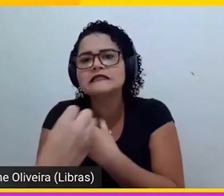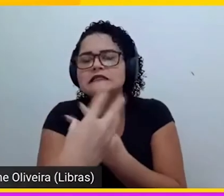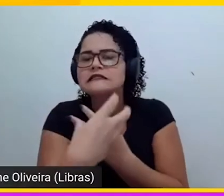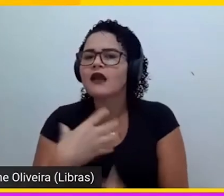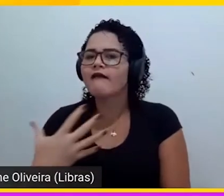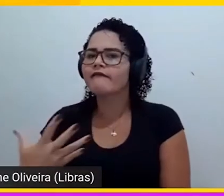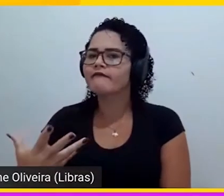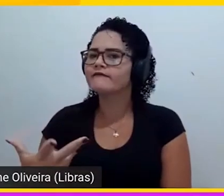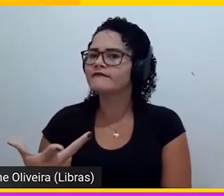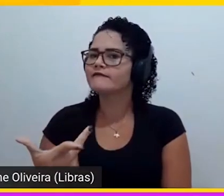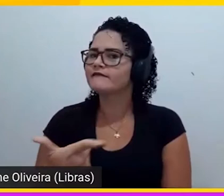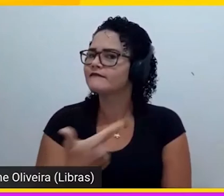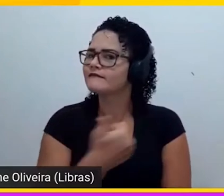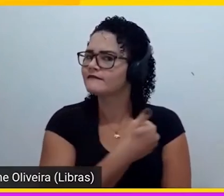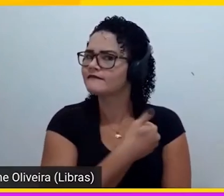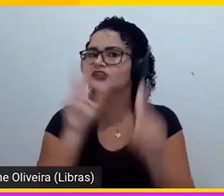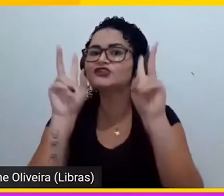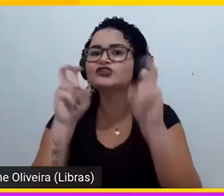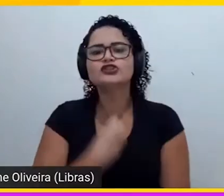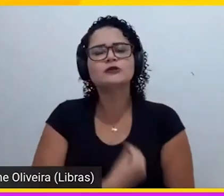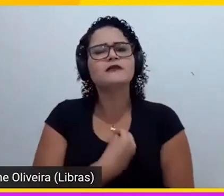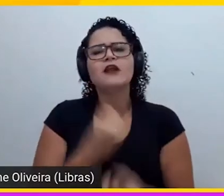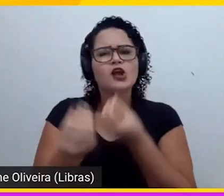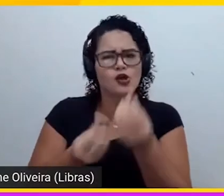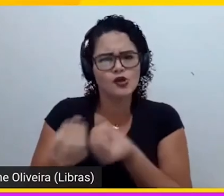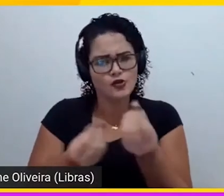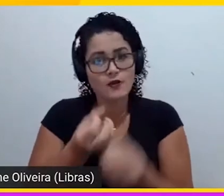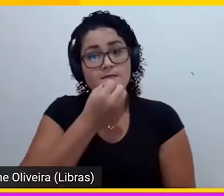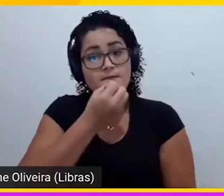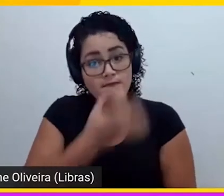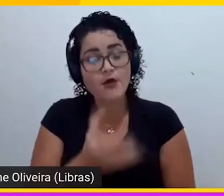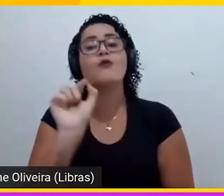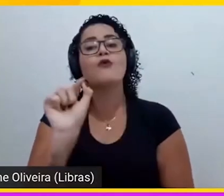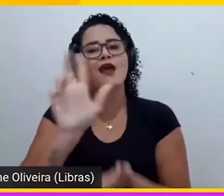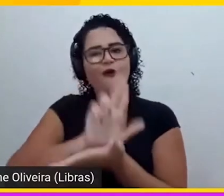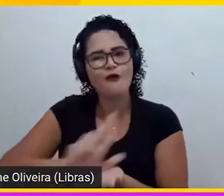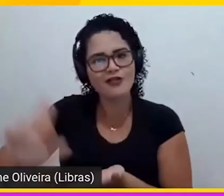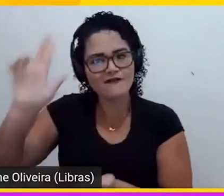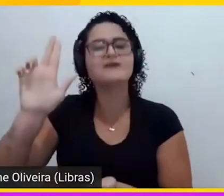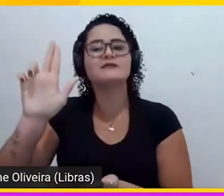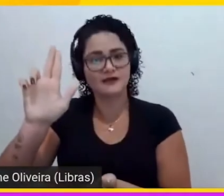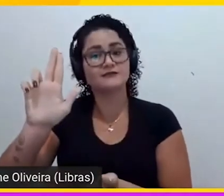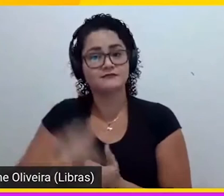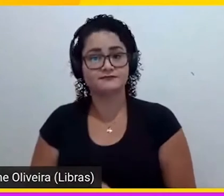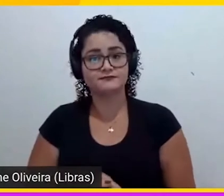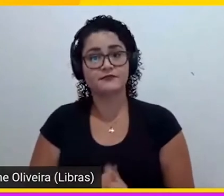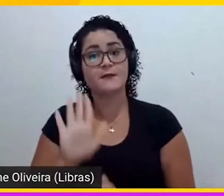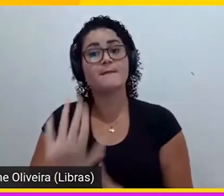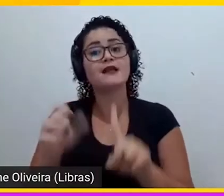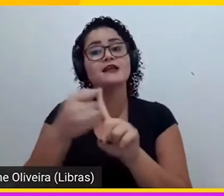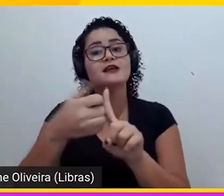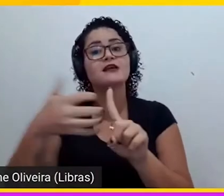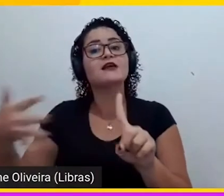intenção é muito boa para a universidade sofrer mas eu falo de extensão a comprar